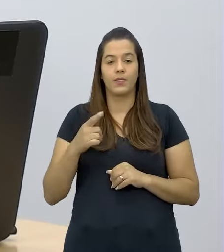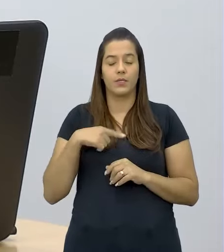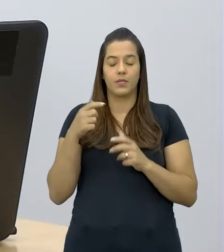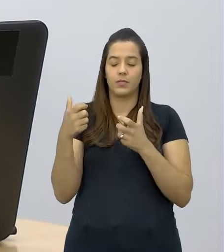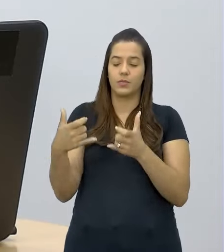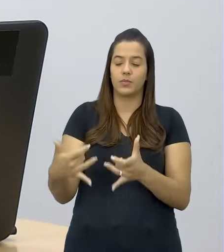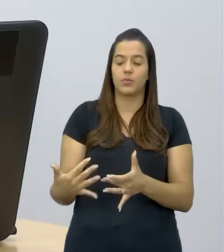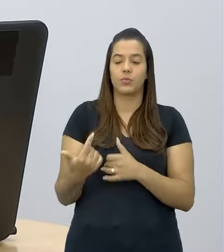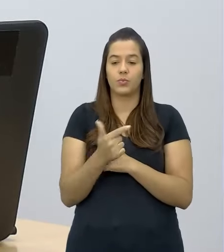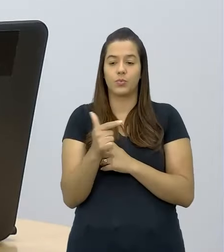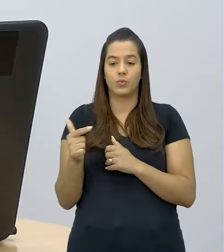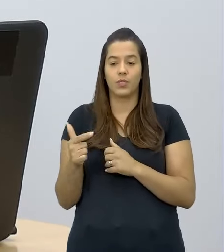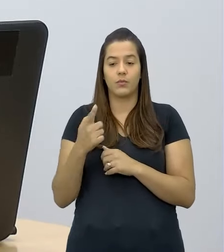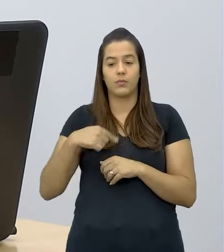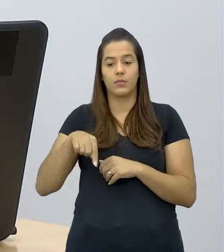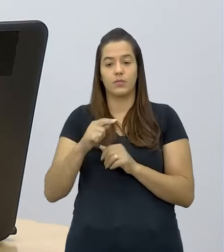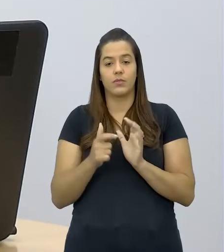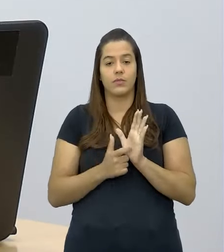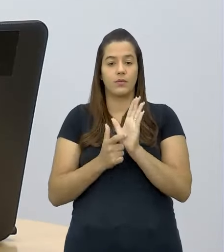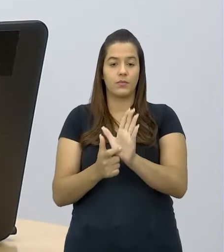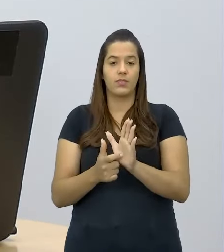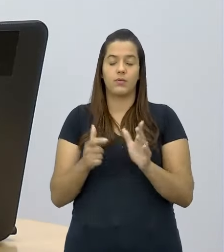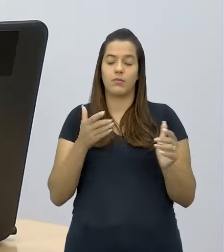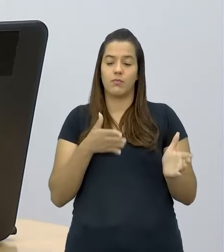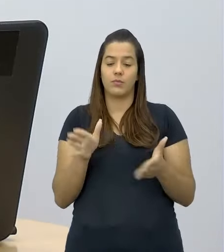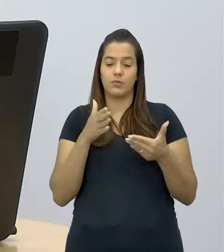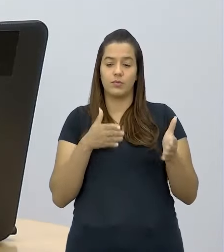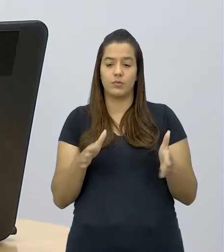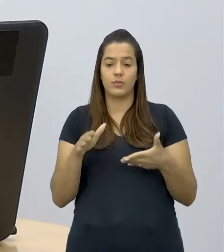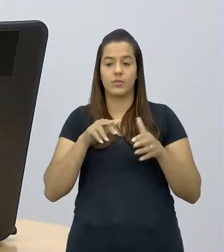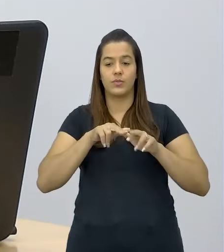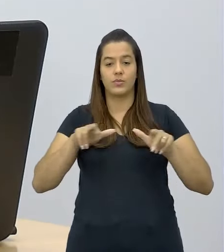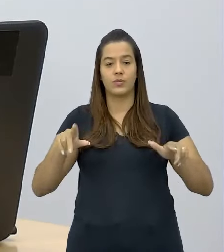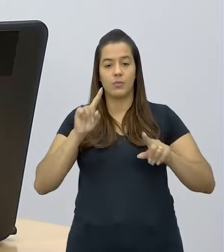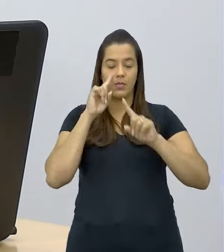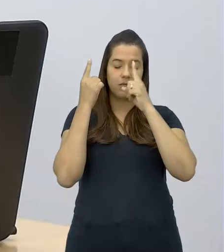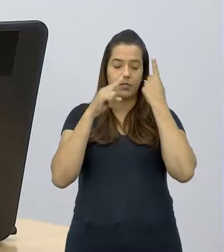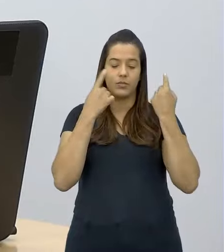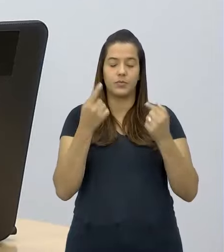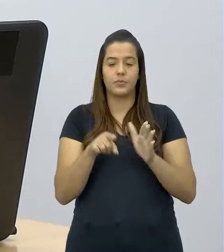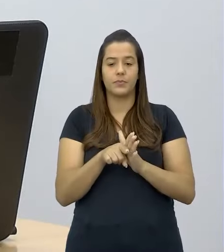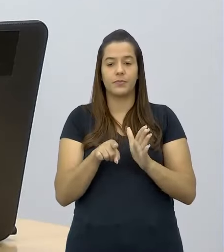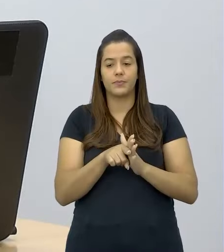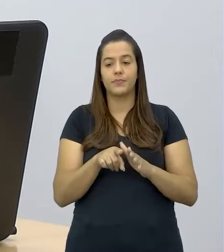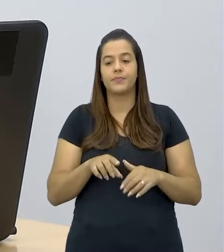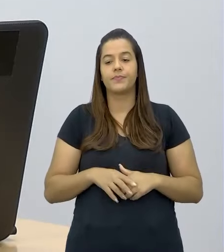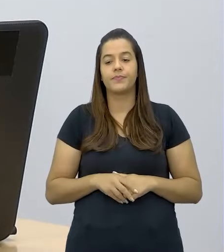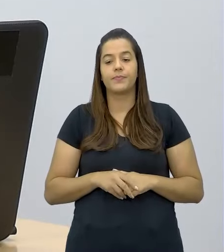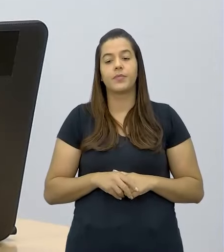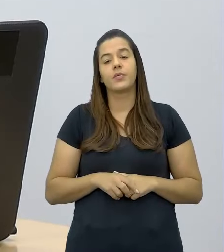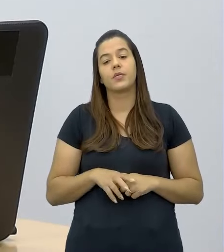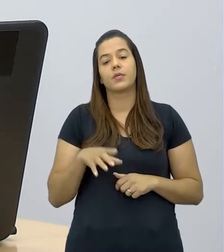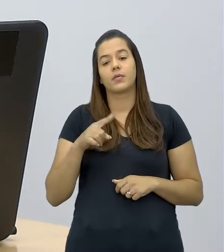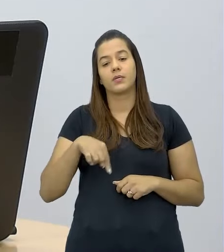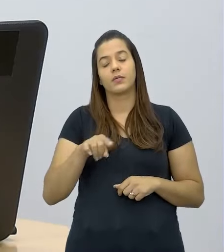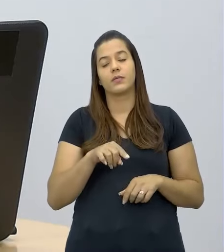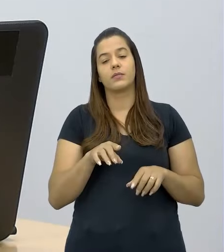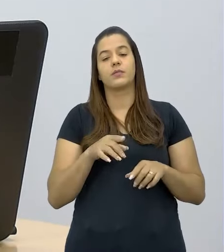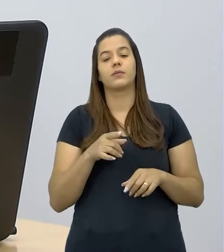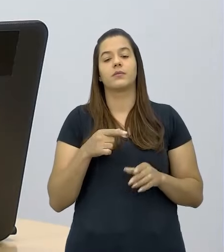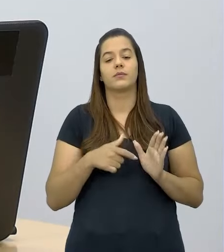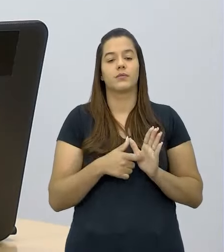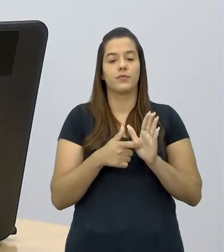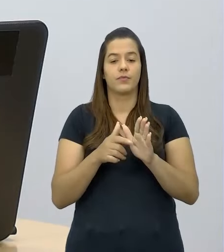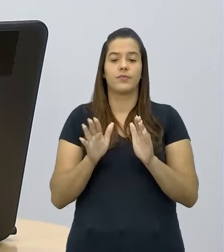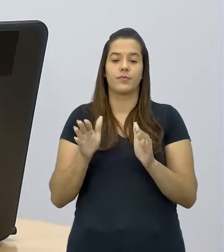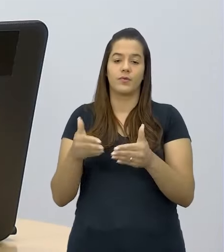aqui, né, mas a gente também aponta para o eixo da produção criativa também, né? Então são atividades que são voltadas ali,